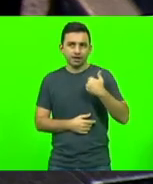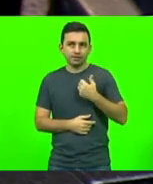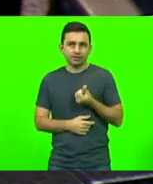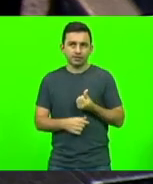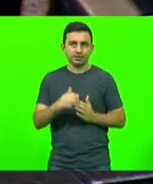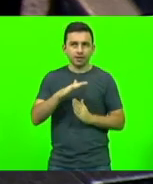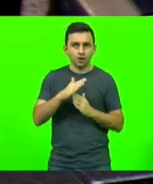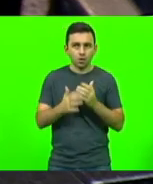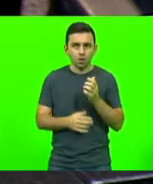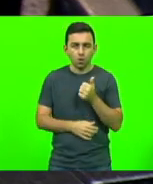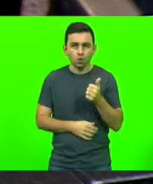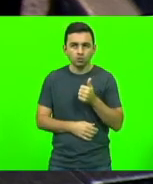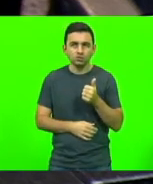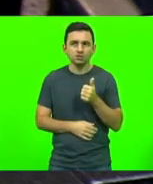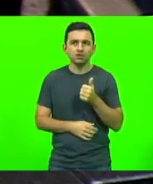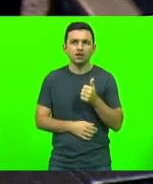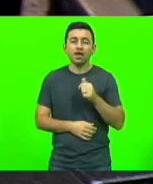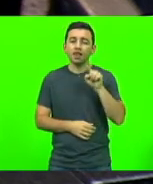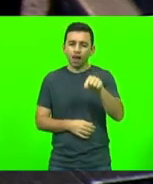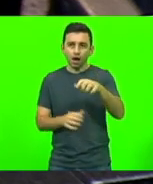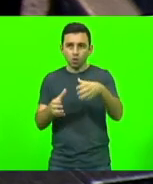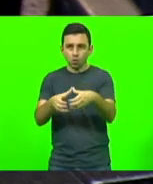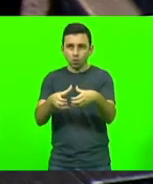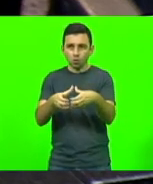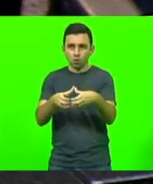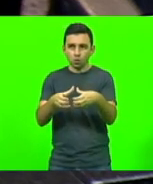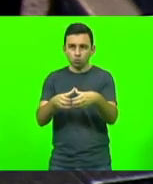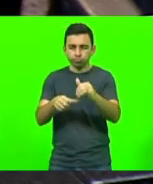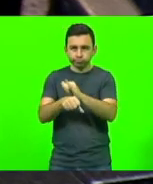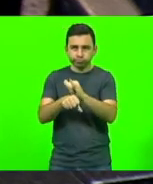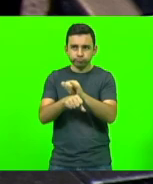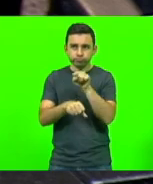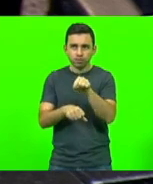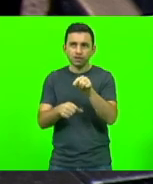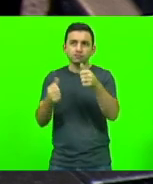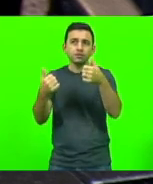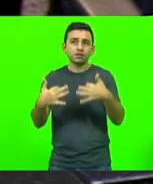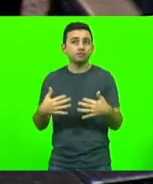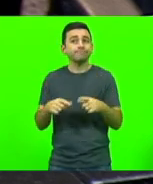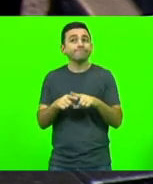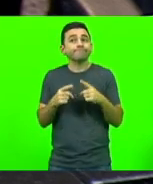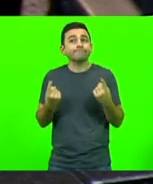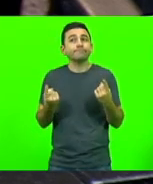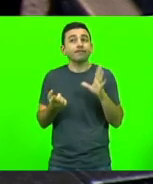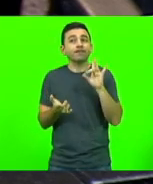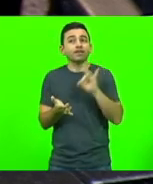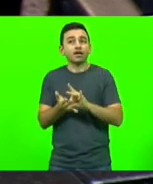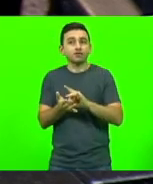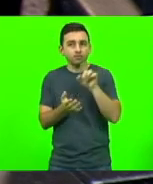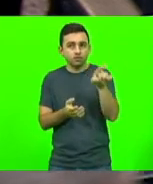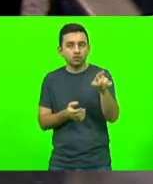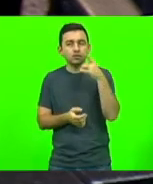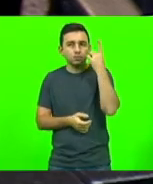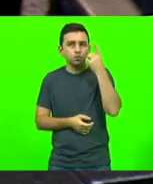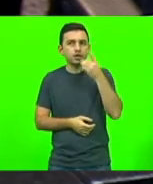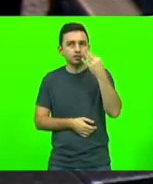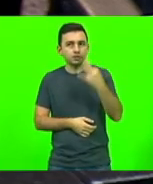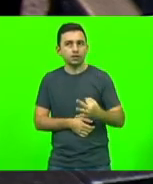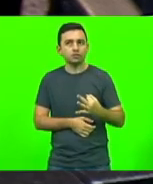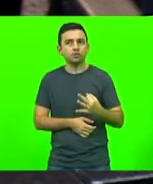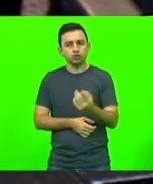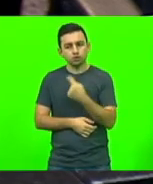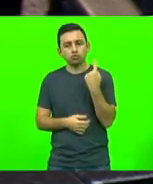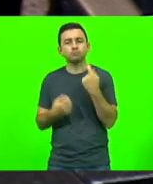anos, o próprio Centro de Informações Estratégicas diz que, pois é, de fato, o deputado está certo e nós